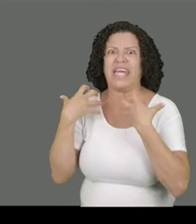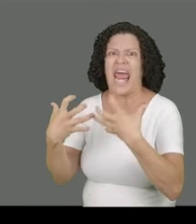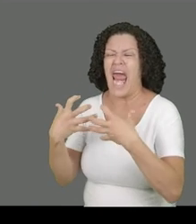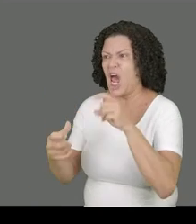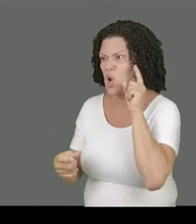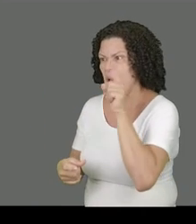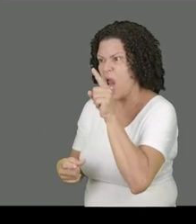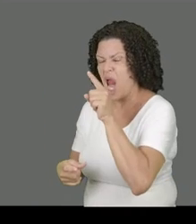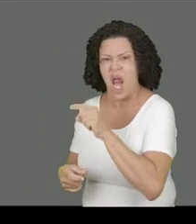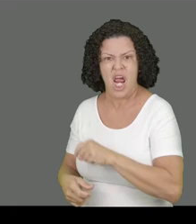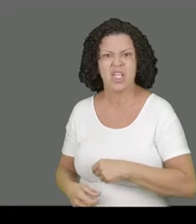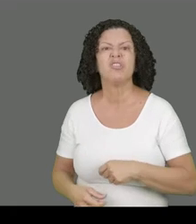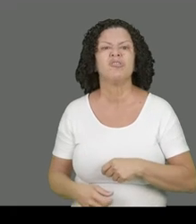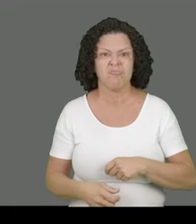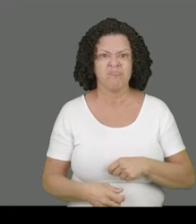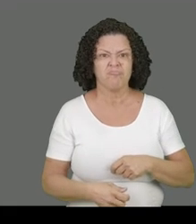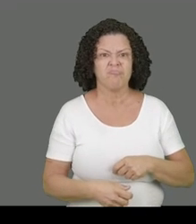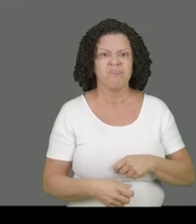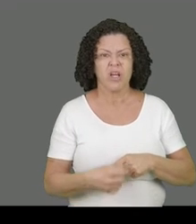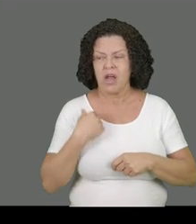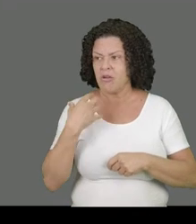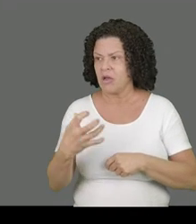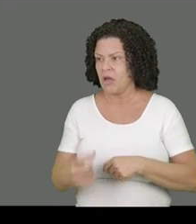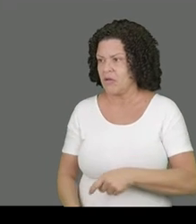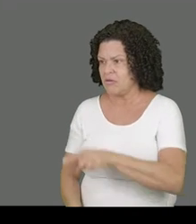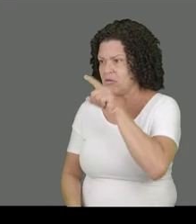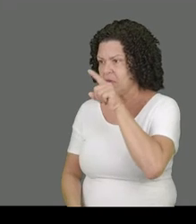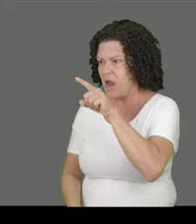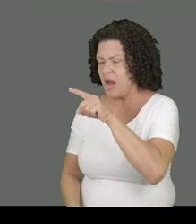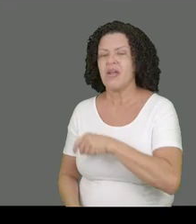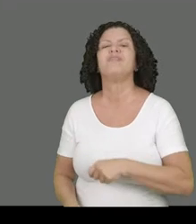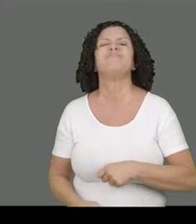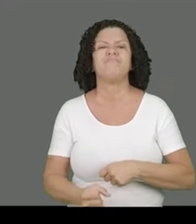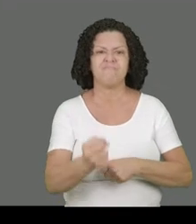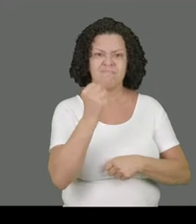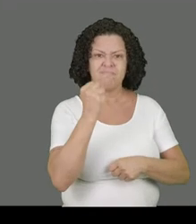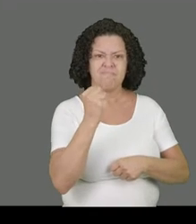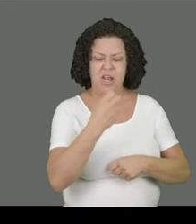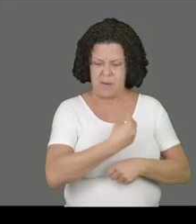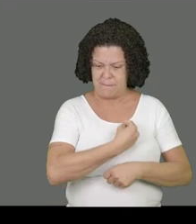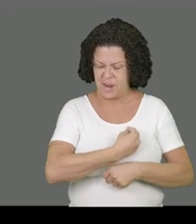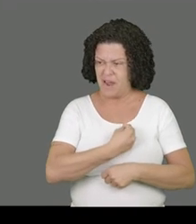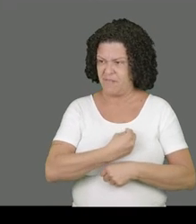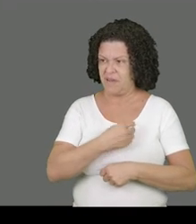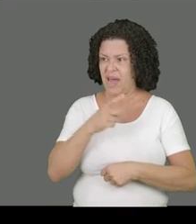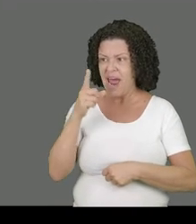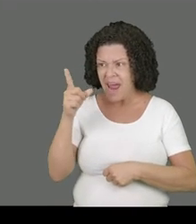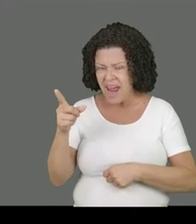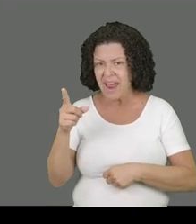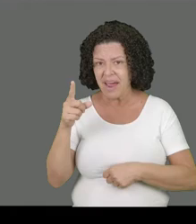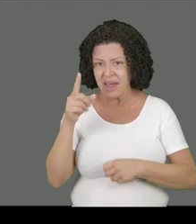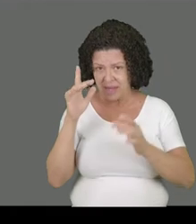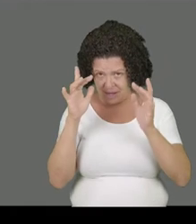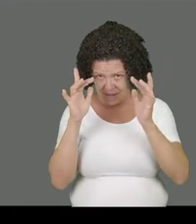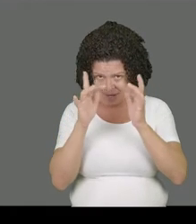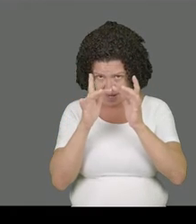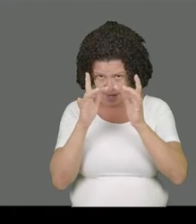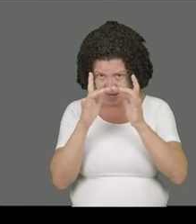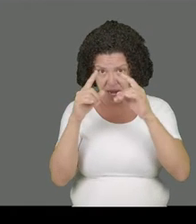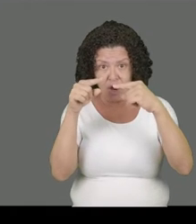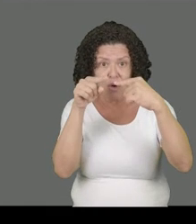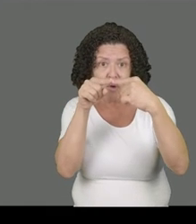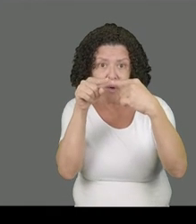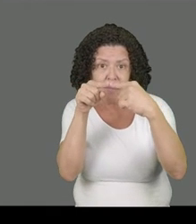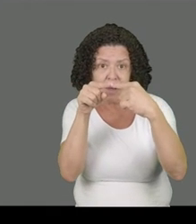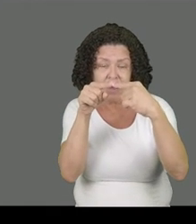pessoa, mas às vezes aquela situação, aquela coisa, aquela pessoa na nossa vida pode não ser